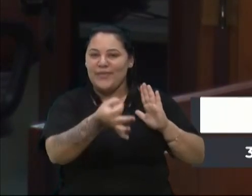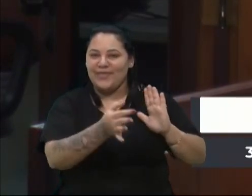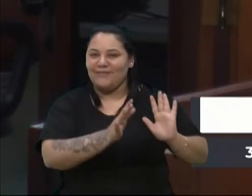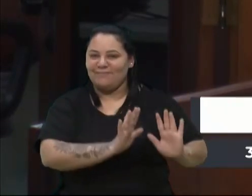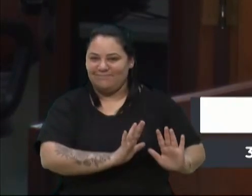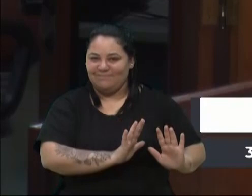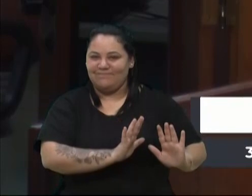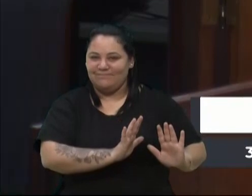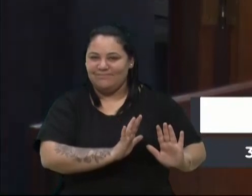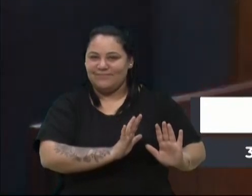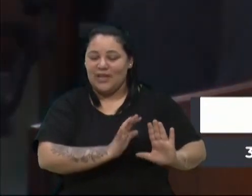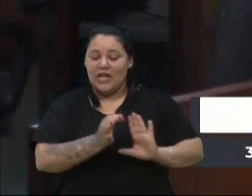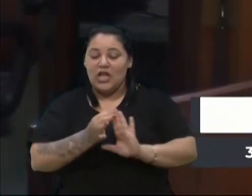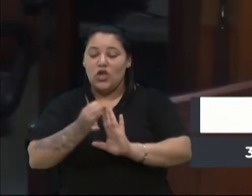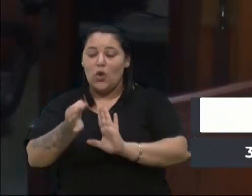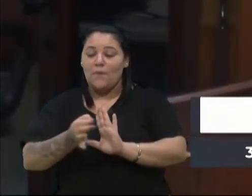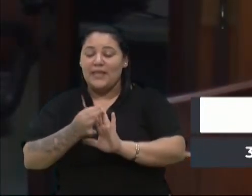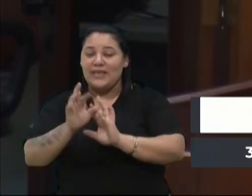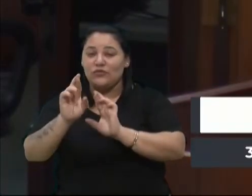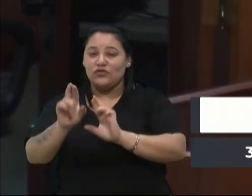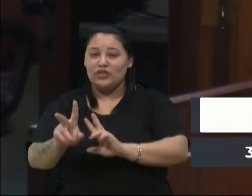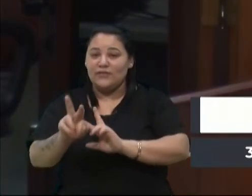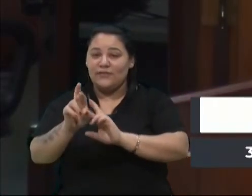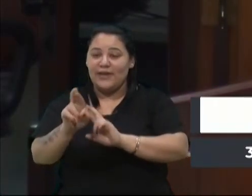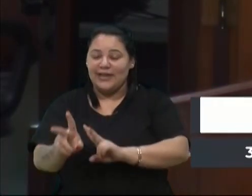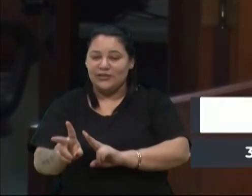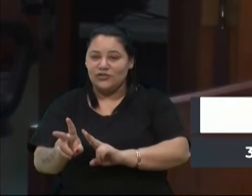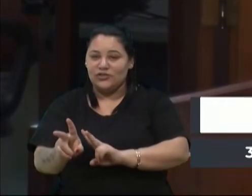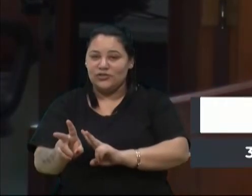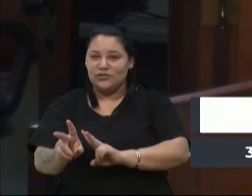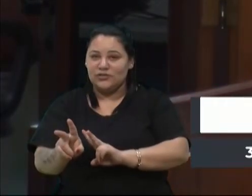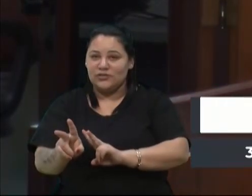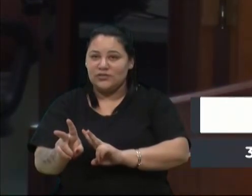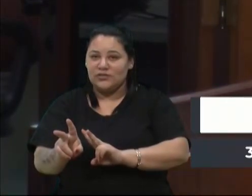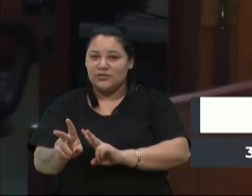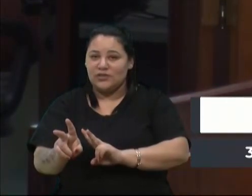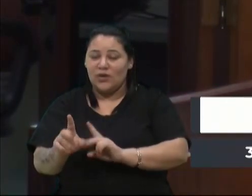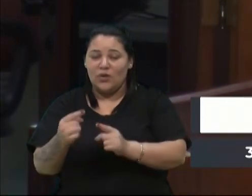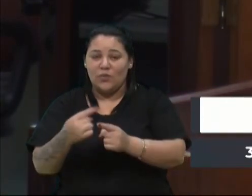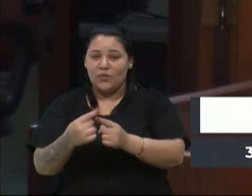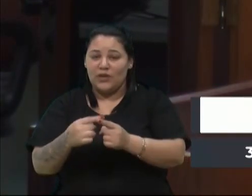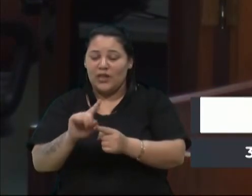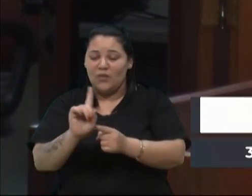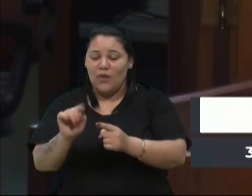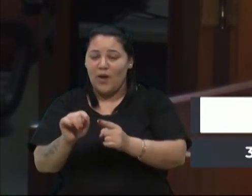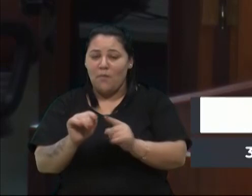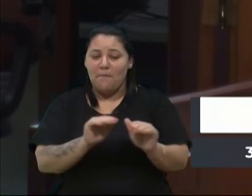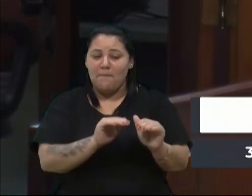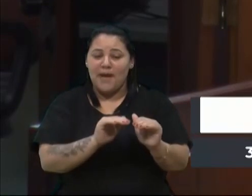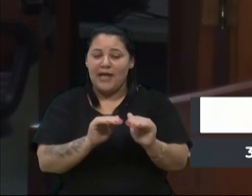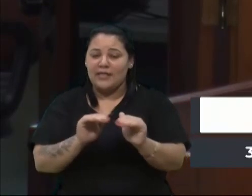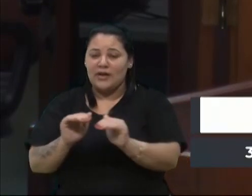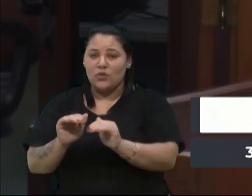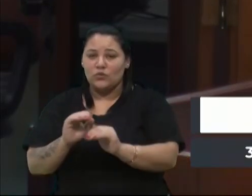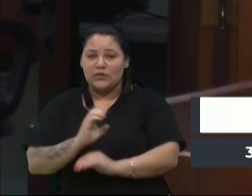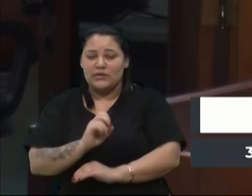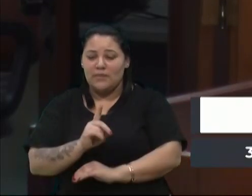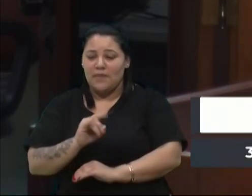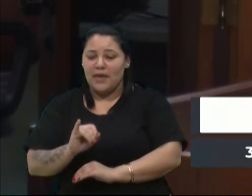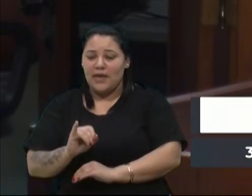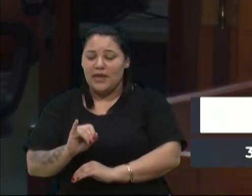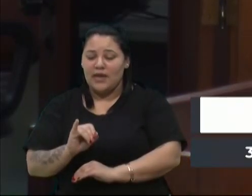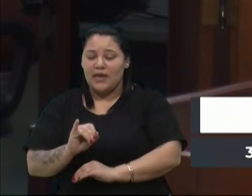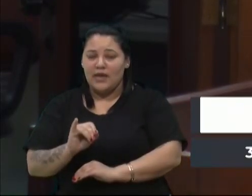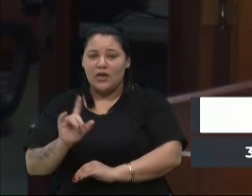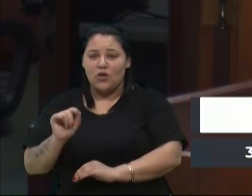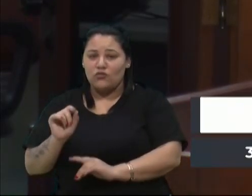E opiniões divergentes estas, uma vez que não é prerrogativa da CPI que os 10 membros pensem